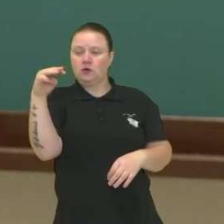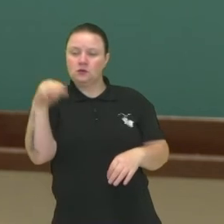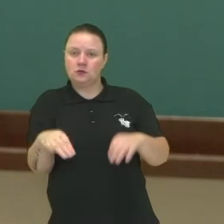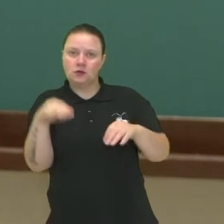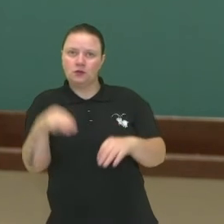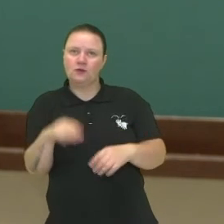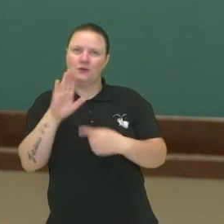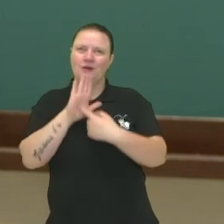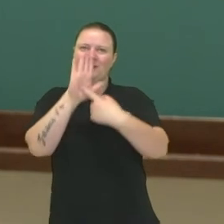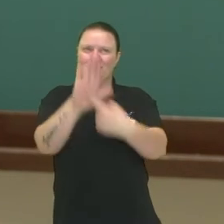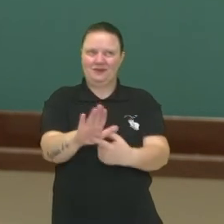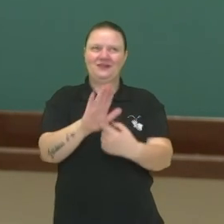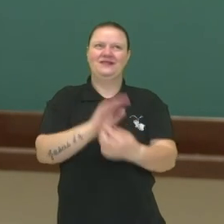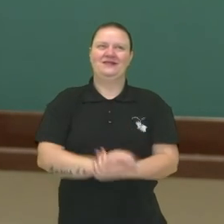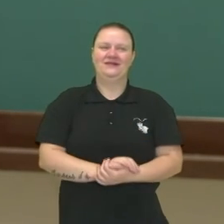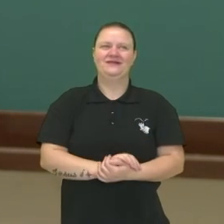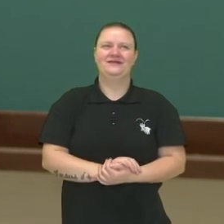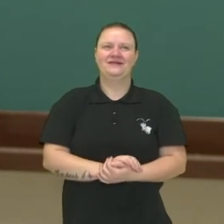apresentar.